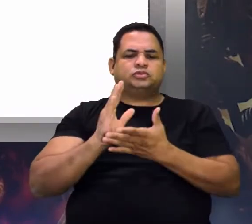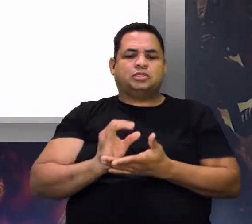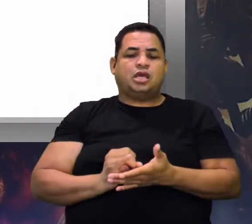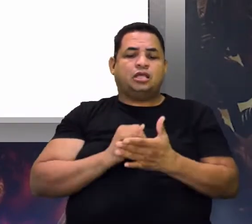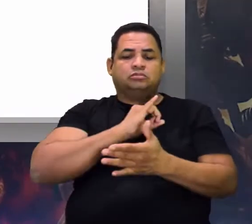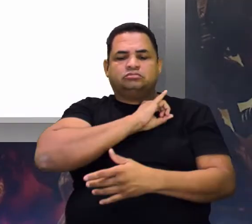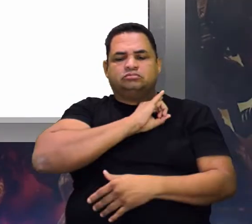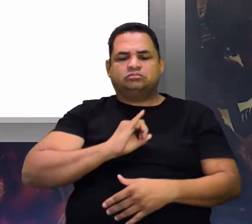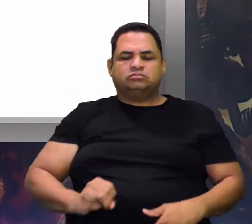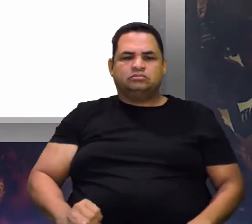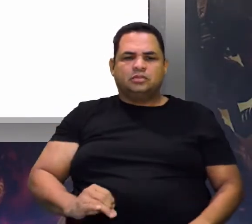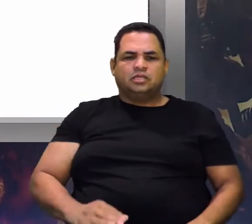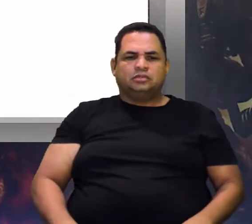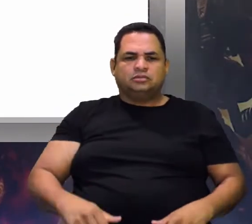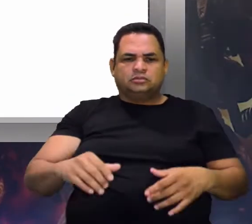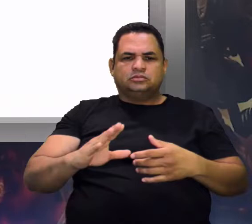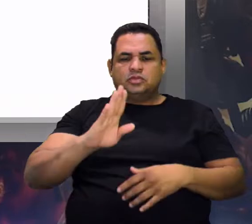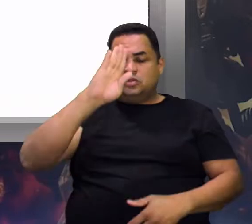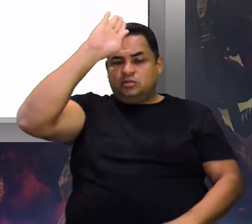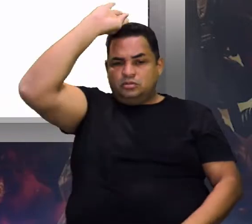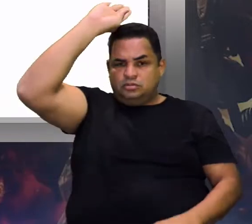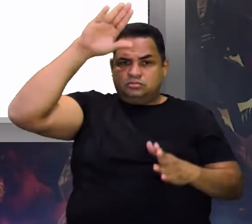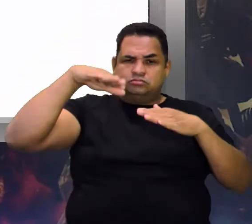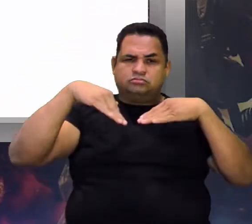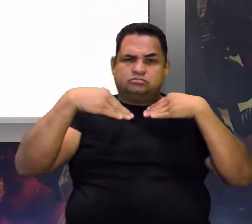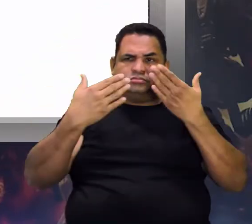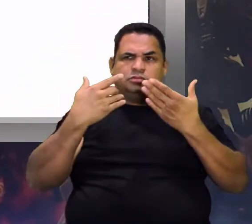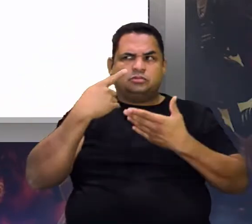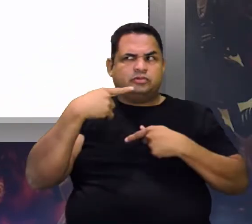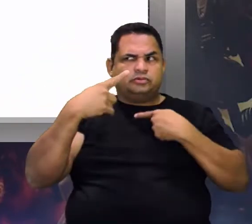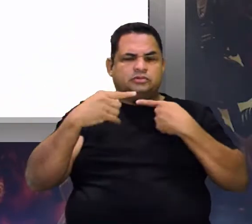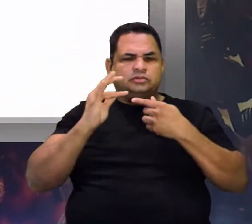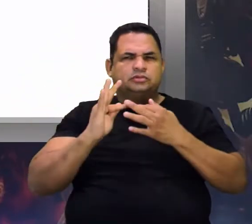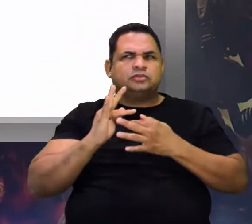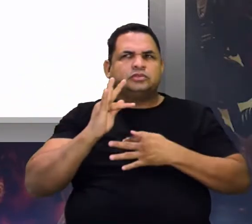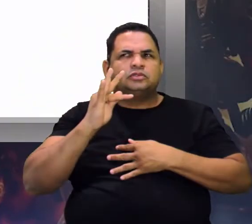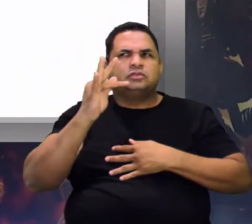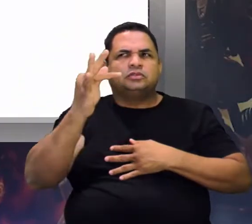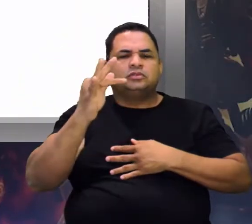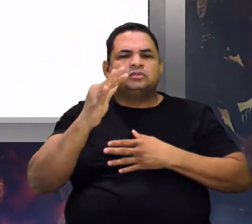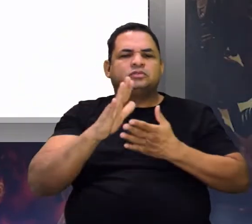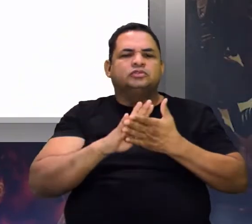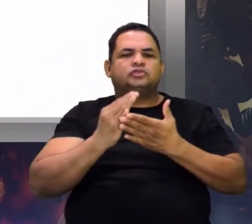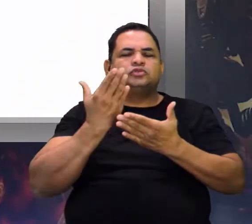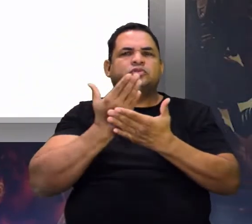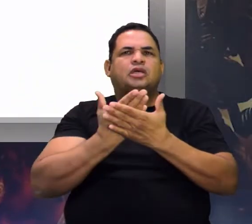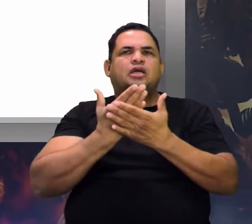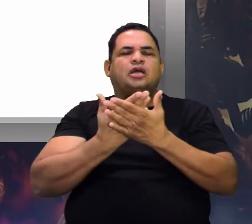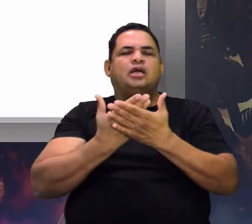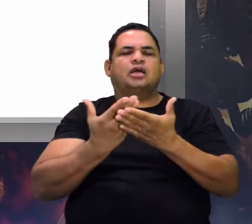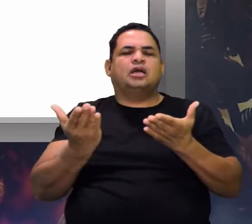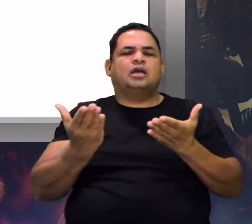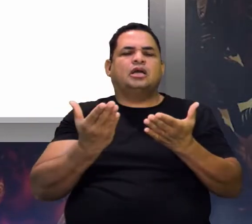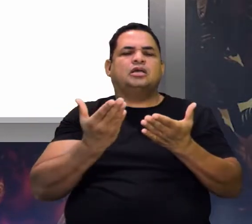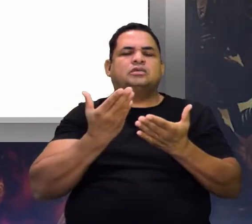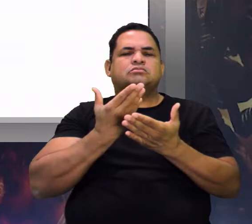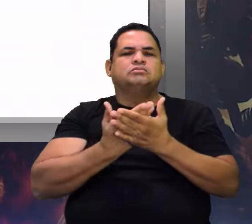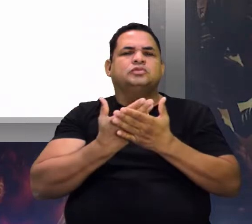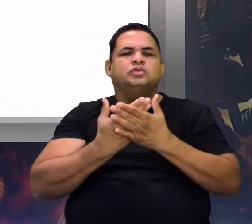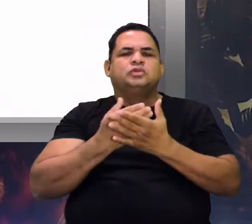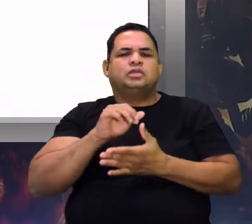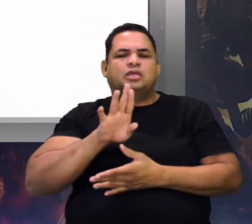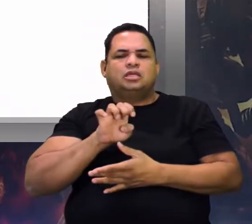Romano. Até porque quando nós vamos observar lá na frente, que nós formos estudar o Renascimento, nós vamos ver que o